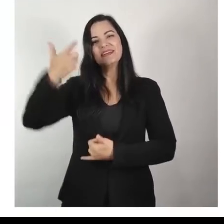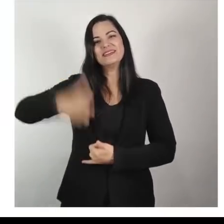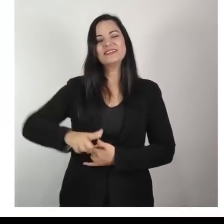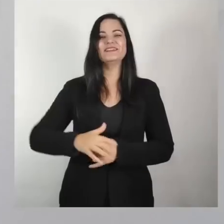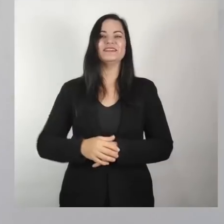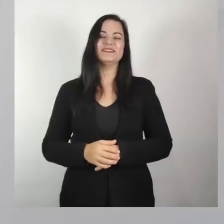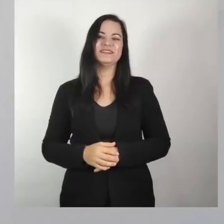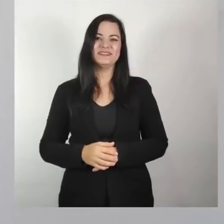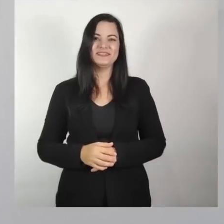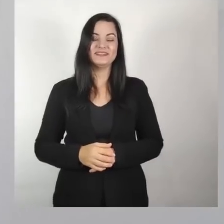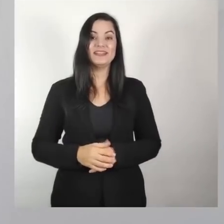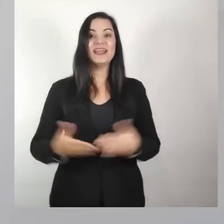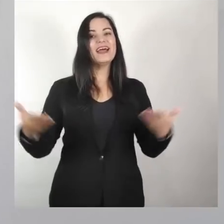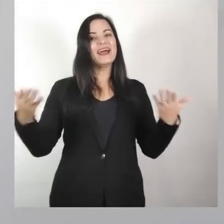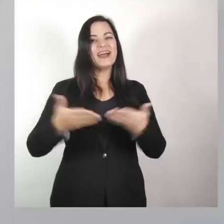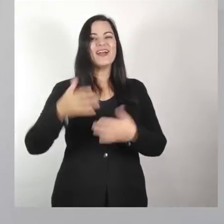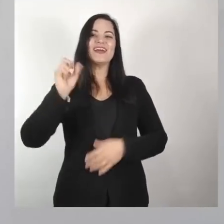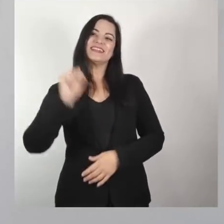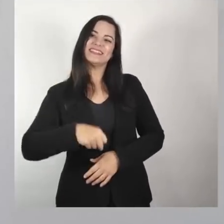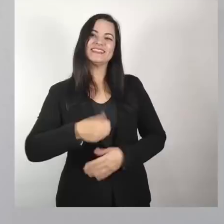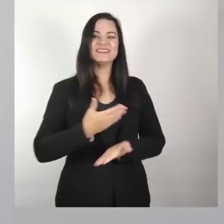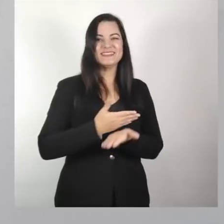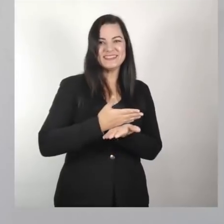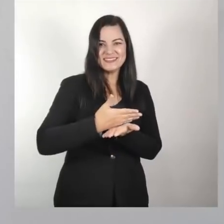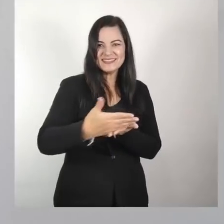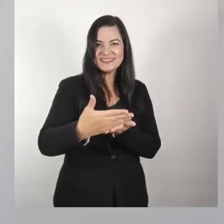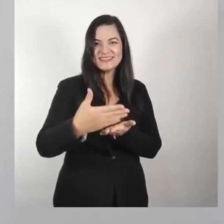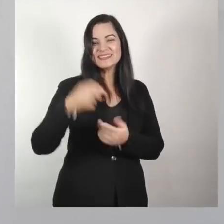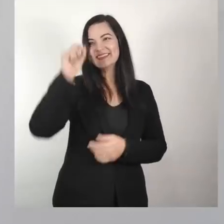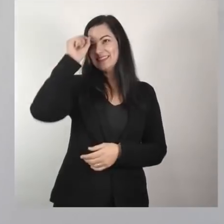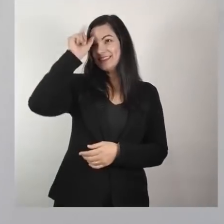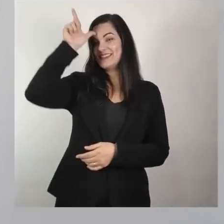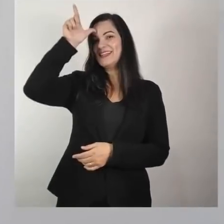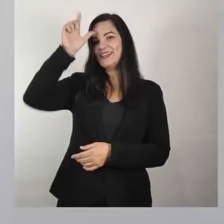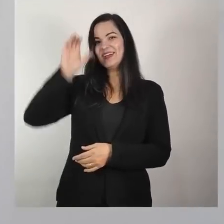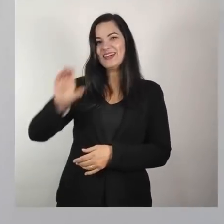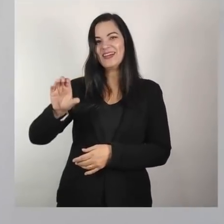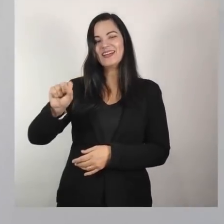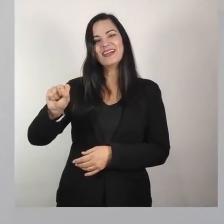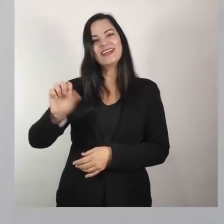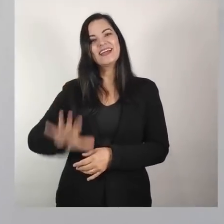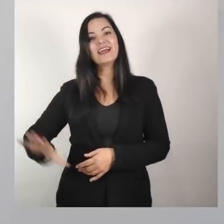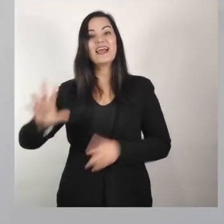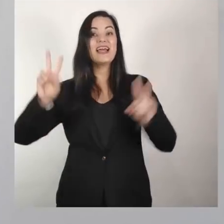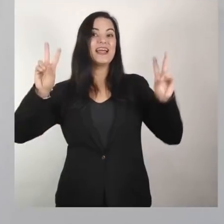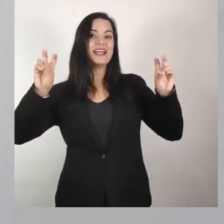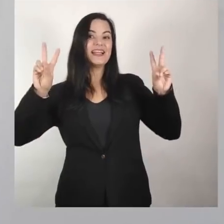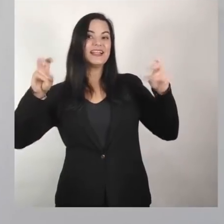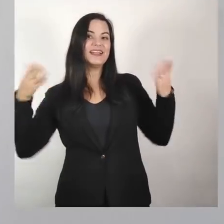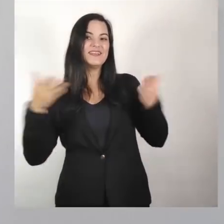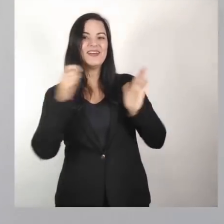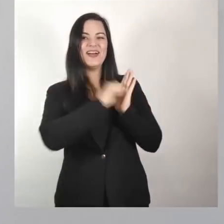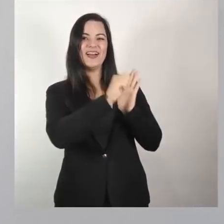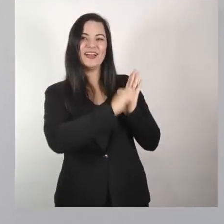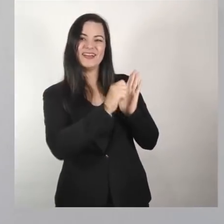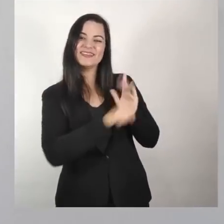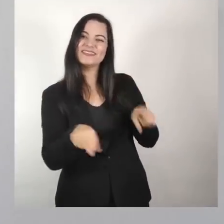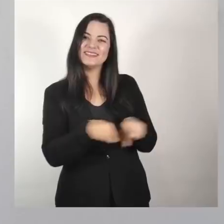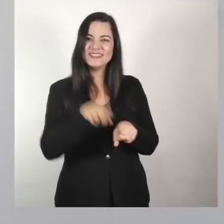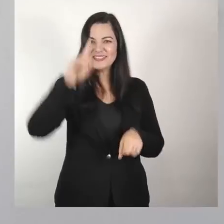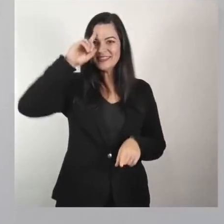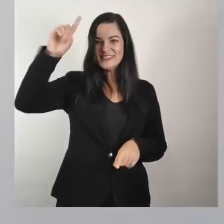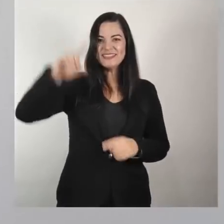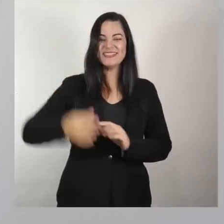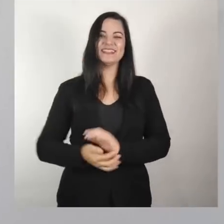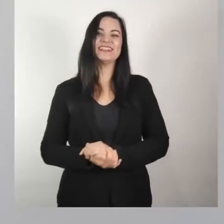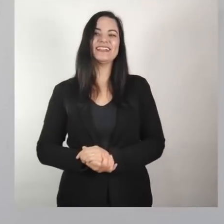vezes, tá bom? Agora sim, eu vou falar sobre cultura. Vamos anotar o tema do nosso